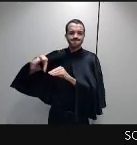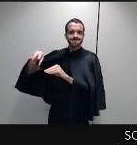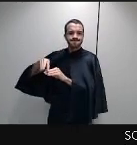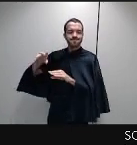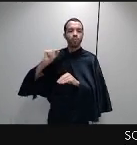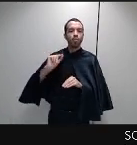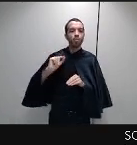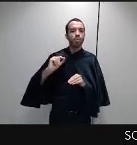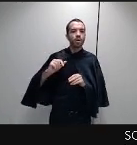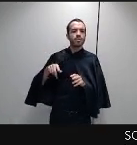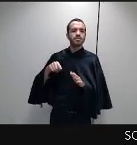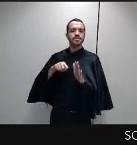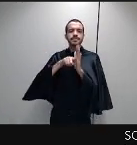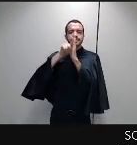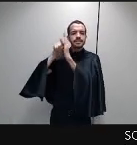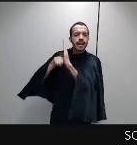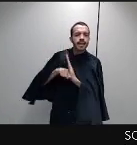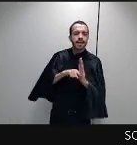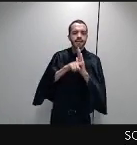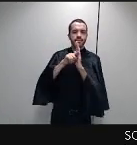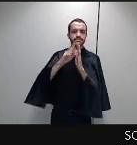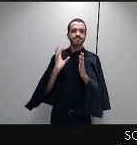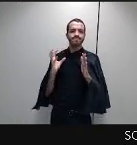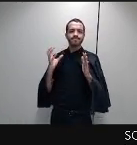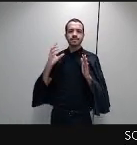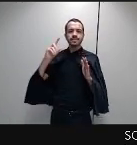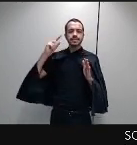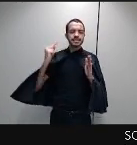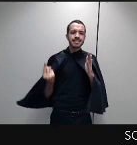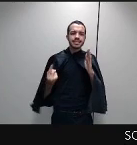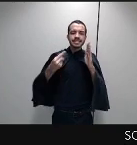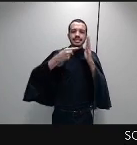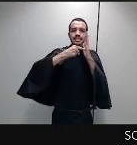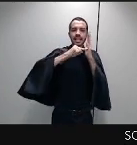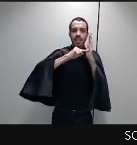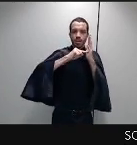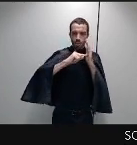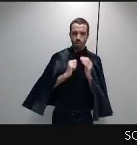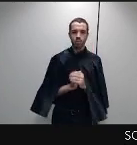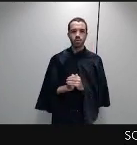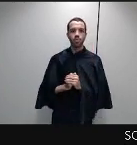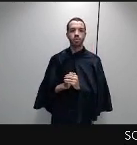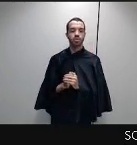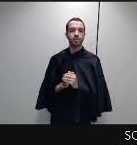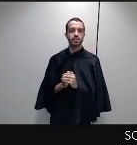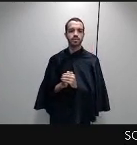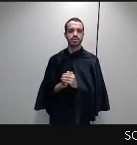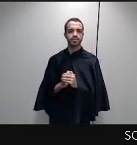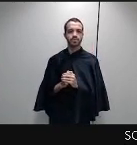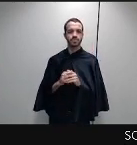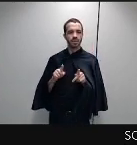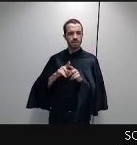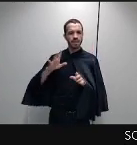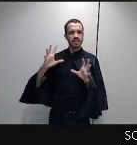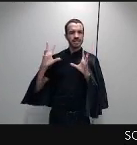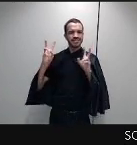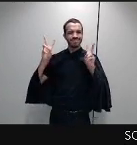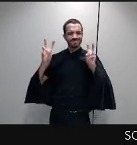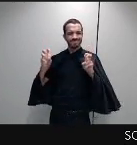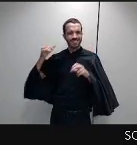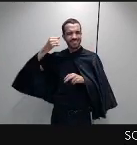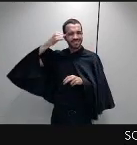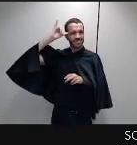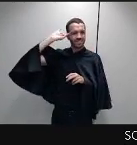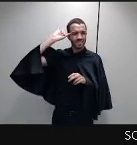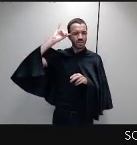a seguinte análise de caráter eles então o juízo de conveniência e oportunidade da Fazenda Pública cidade quando